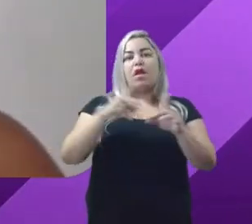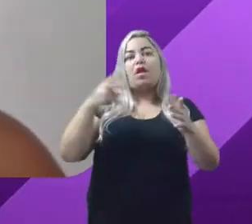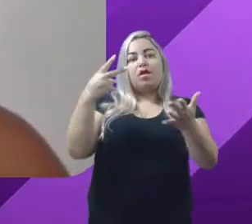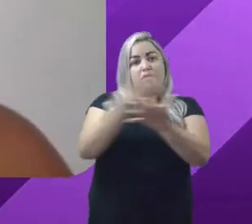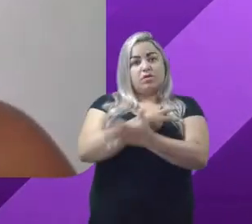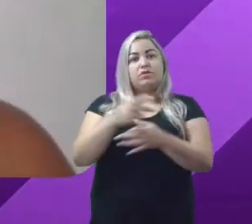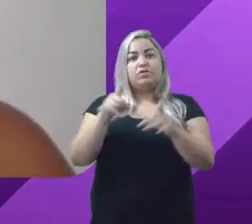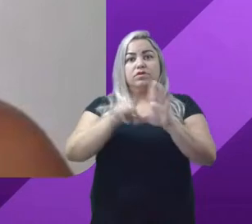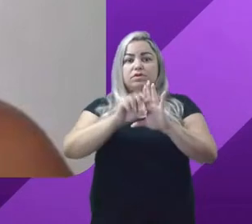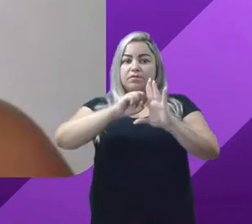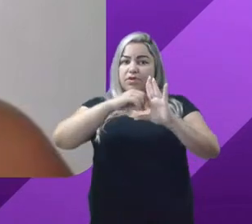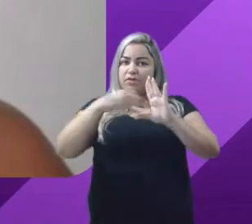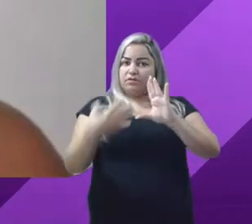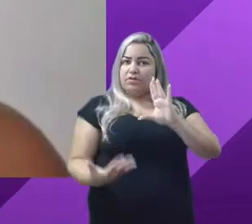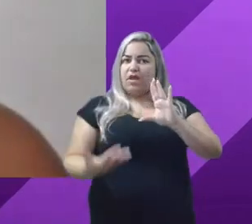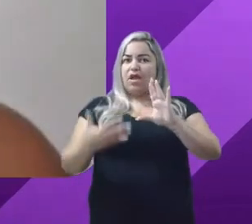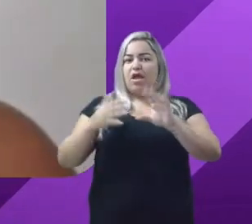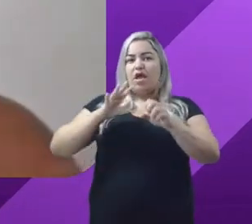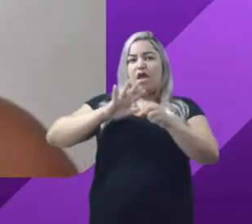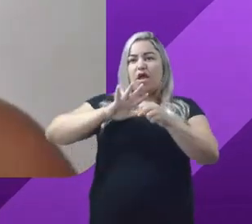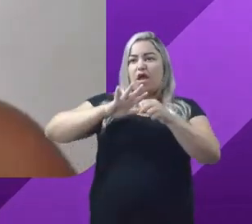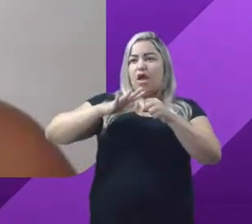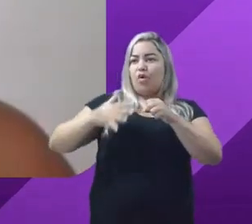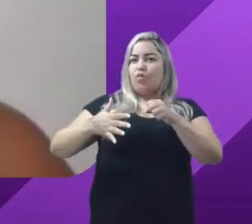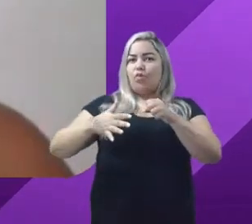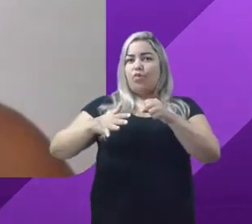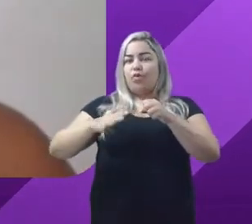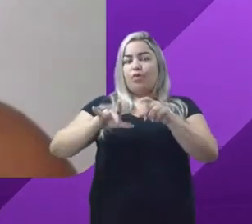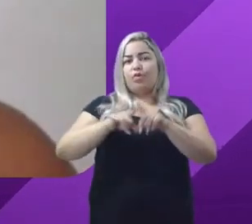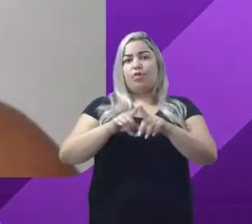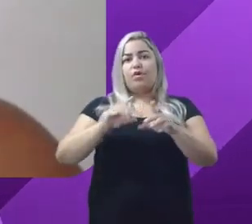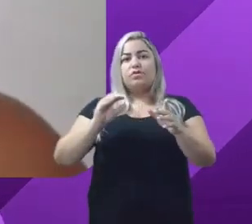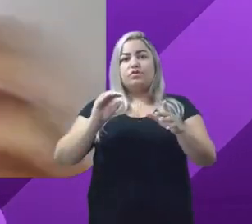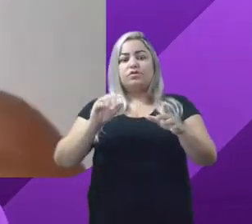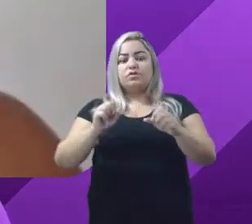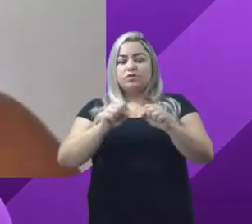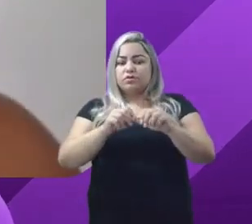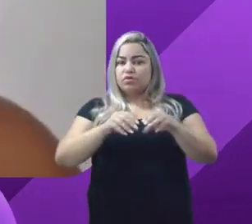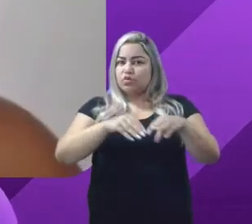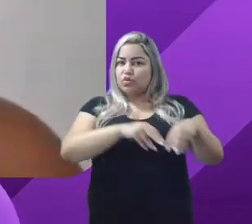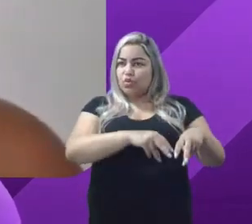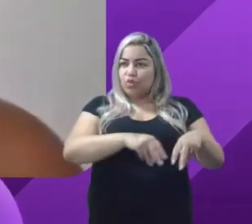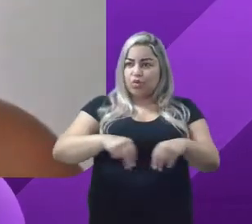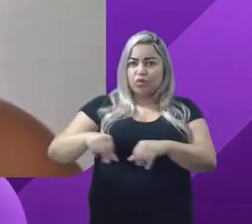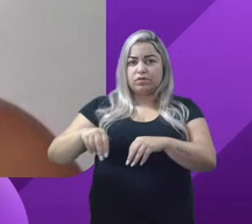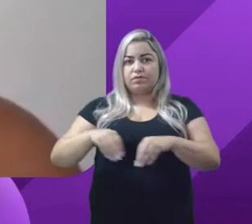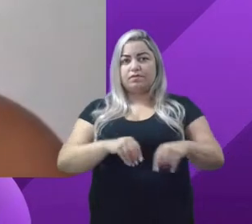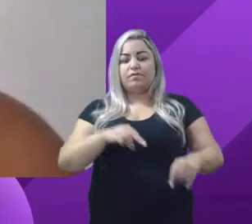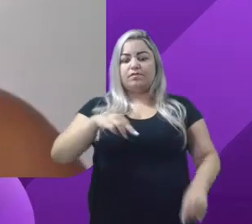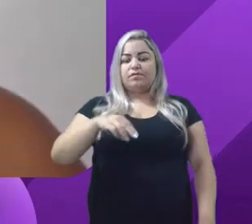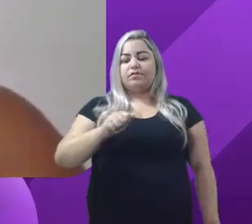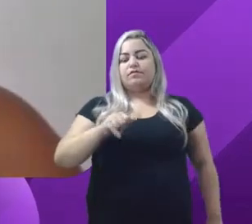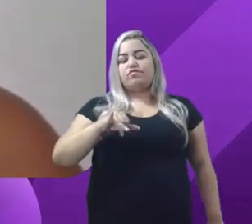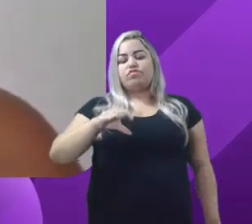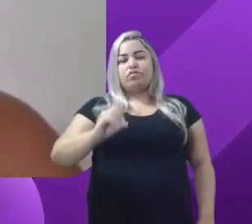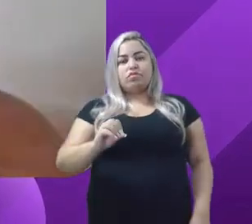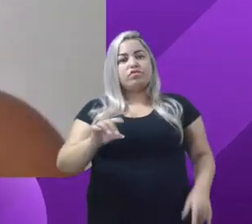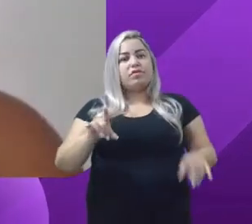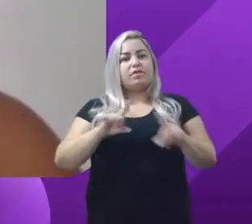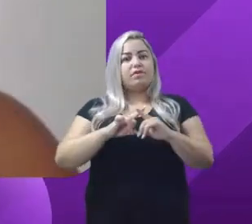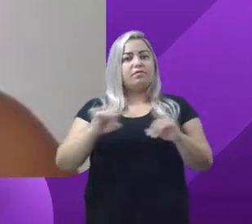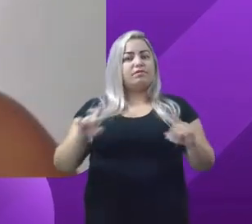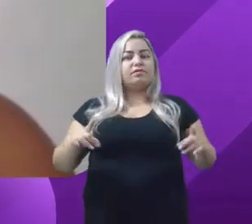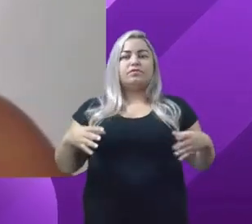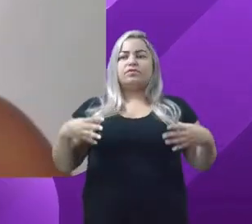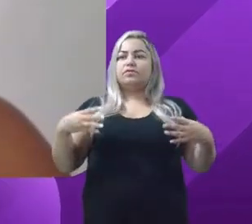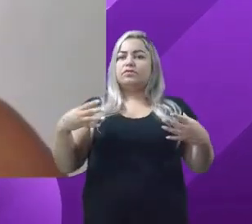foi caracterizado pelo rompimento das barragens, a instabilidade do solo, né, aqui em Maceió, mas